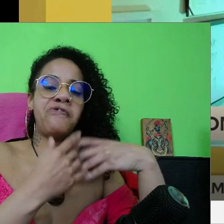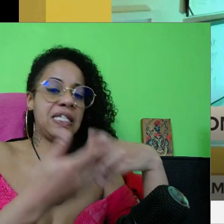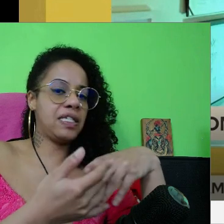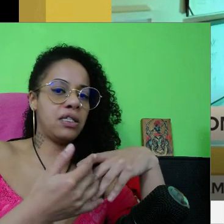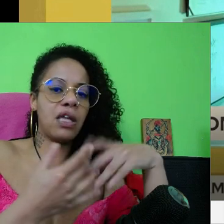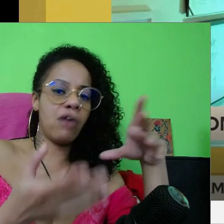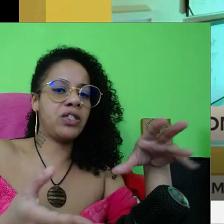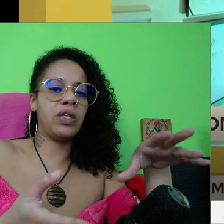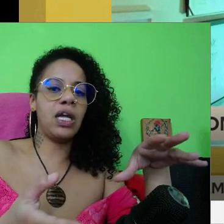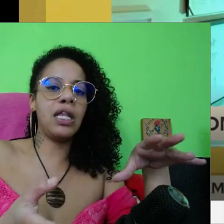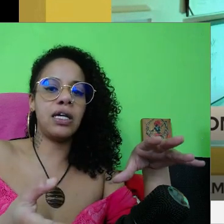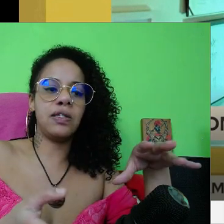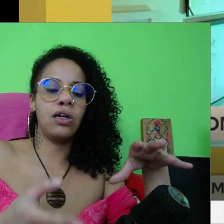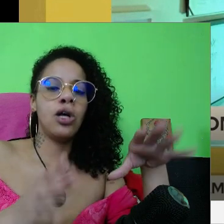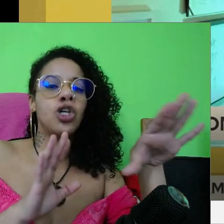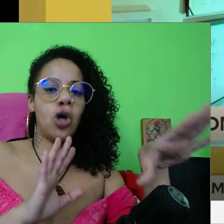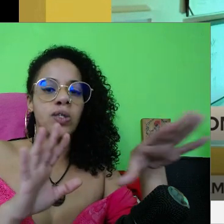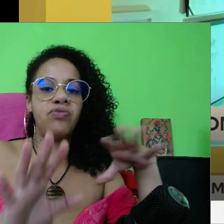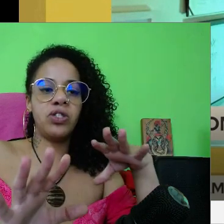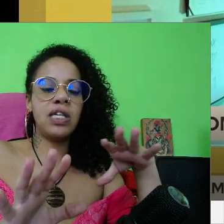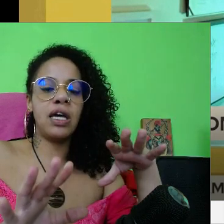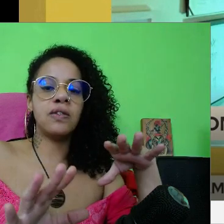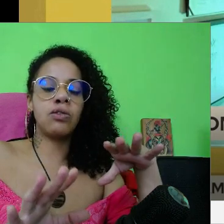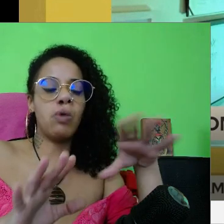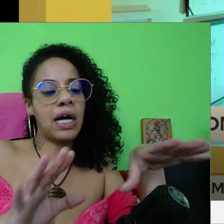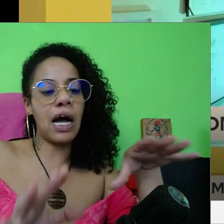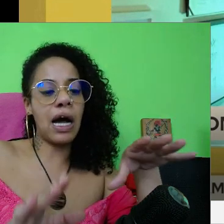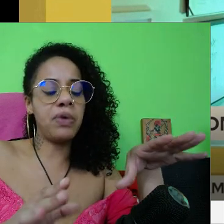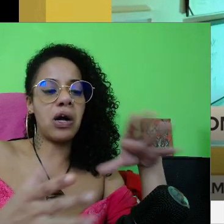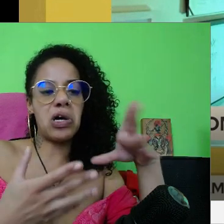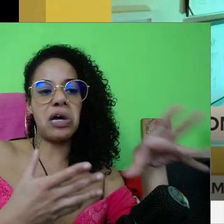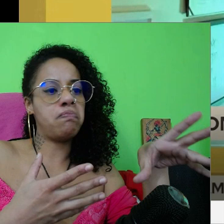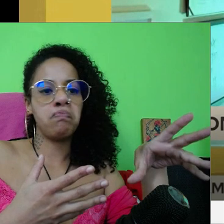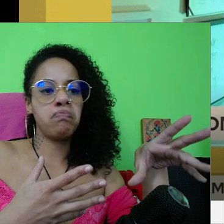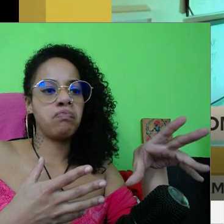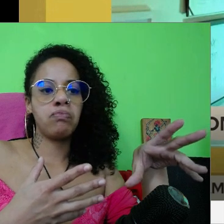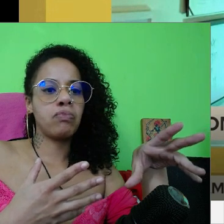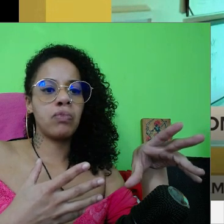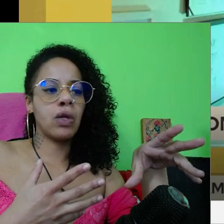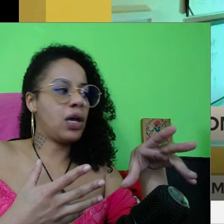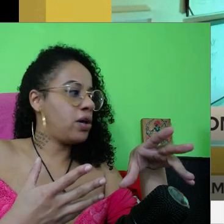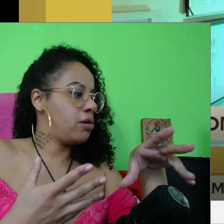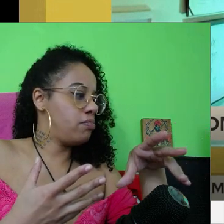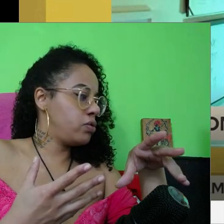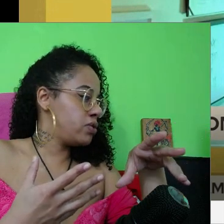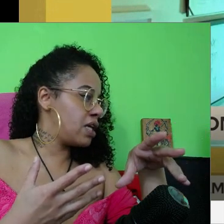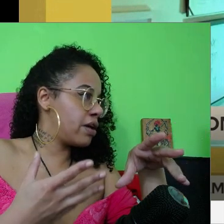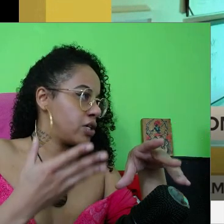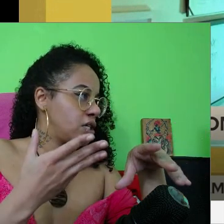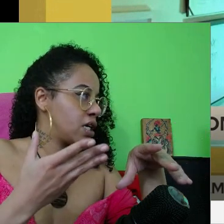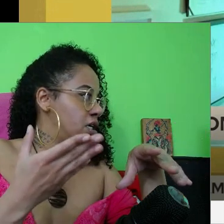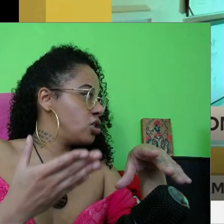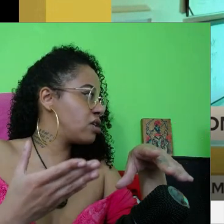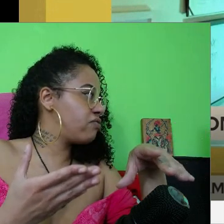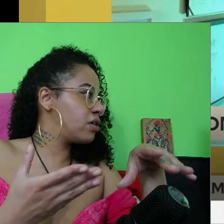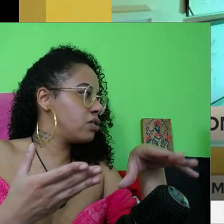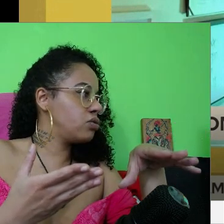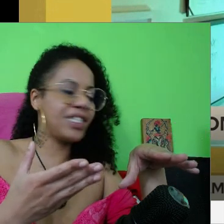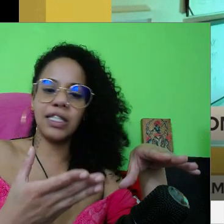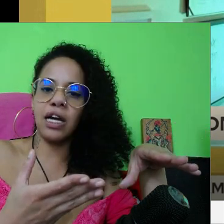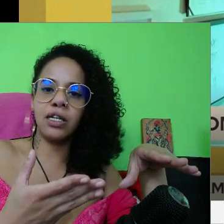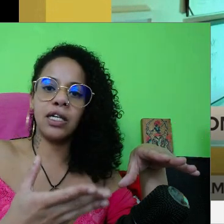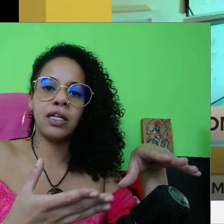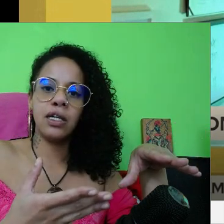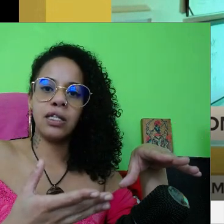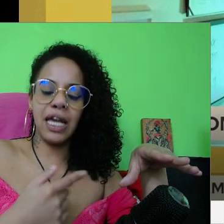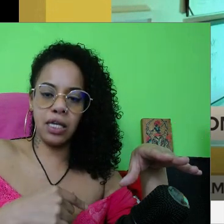com fascista talvez eu entendesse nós e vocês com escape agora eu não sei eu acho que aqui a gente tá falando